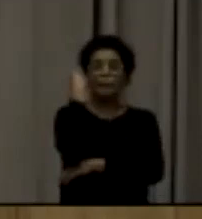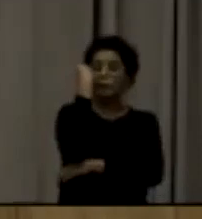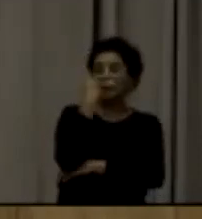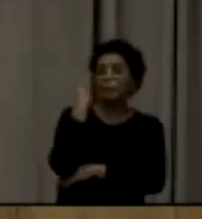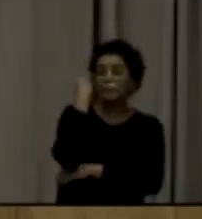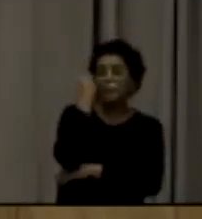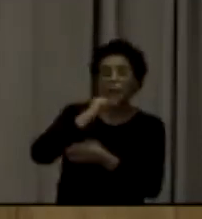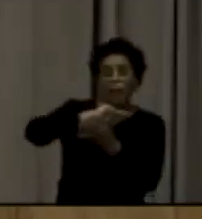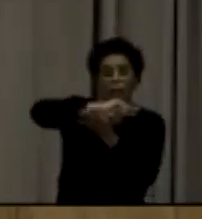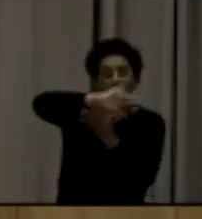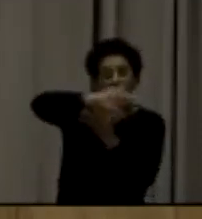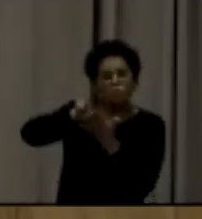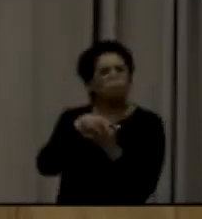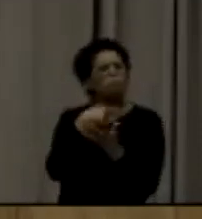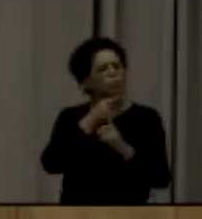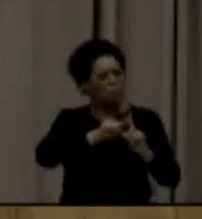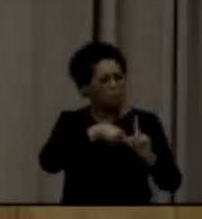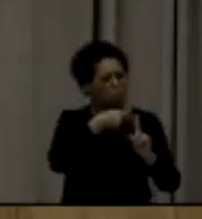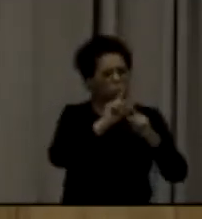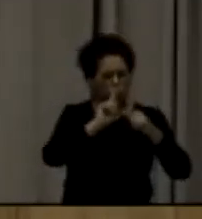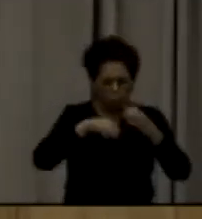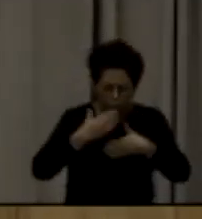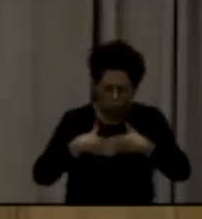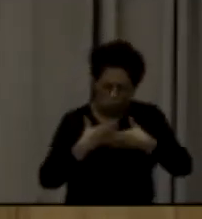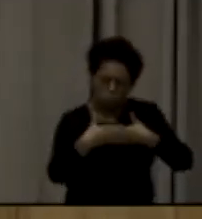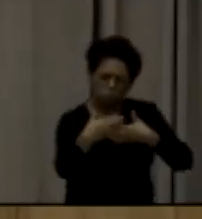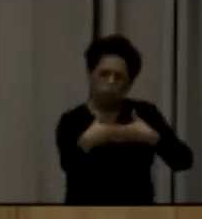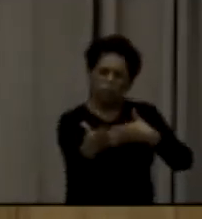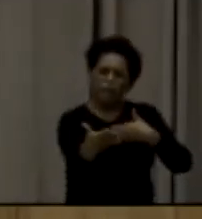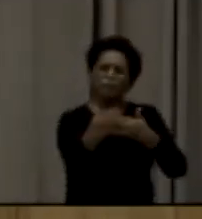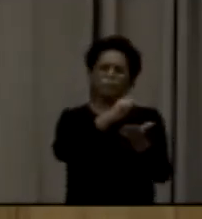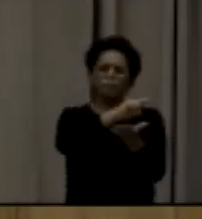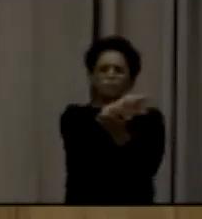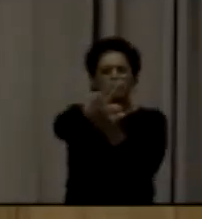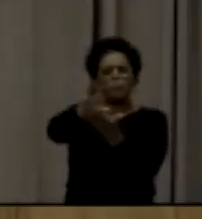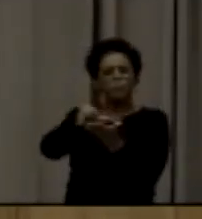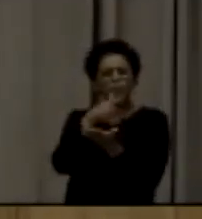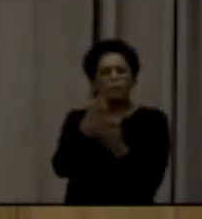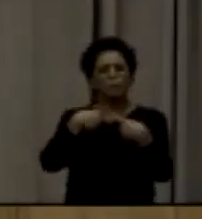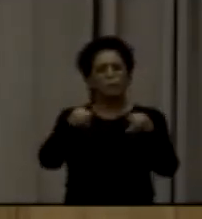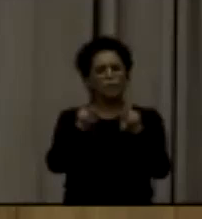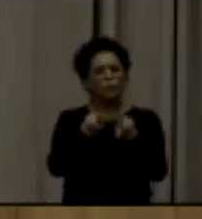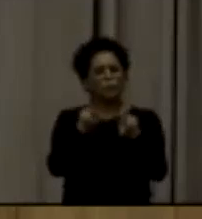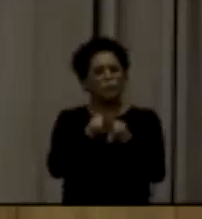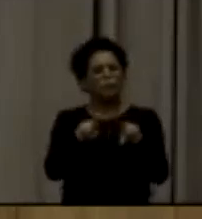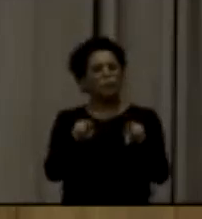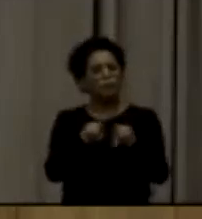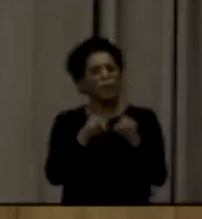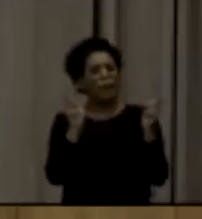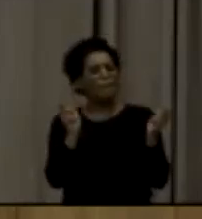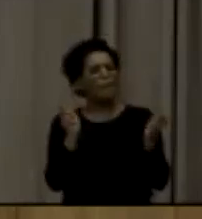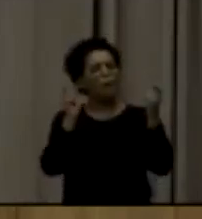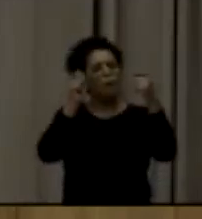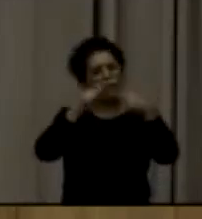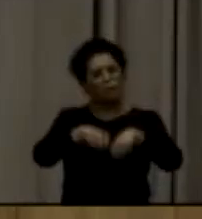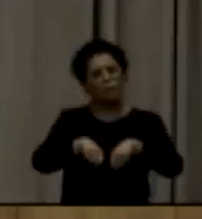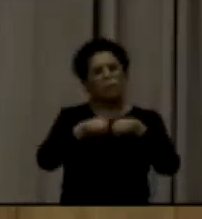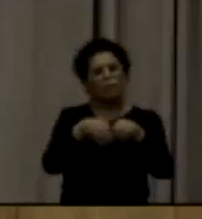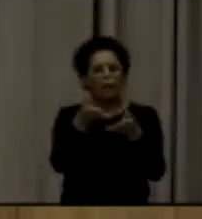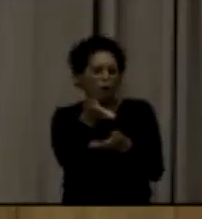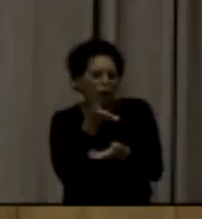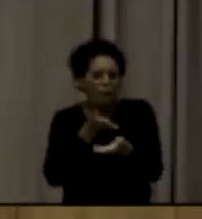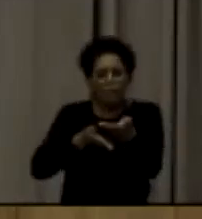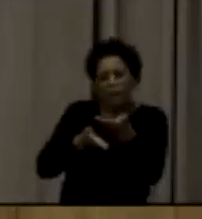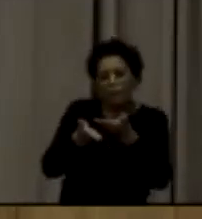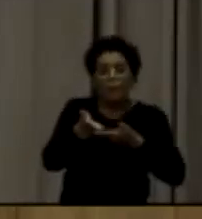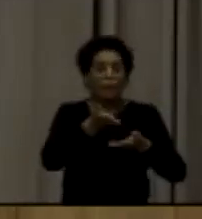experiências bastante positivas de avanços nas pautas identitárias, mas temos perdido a possibilidade de